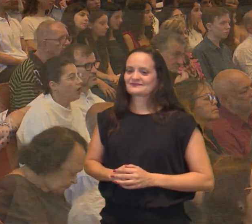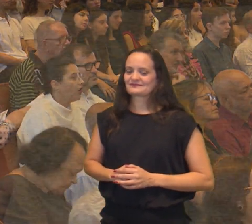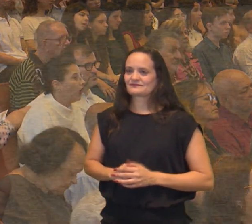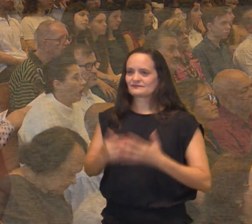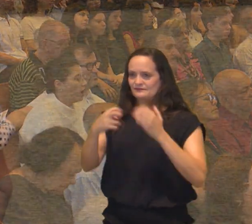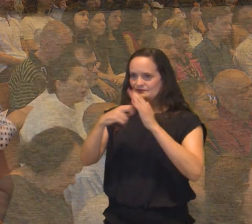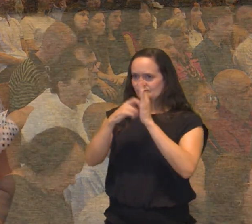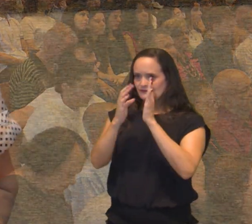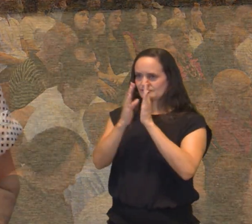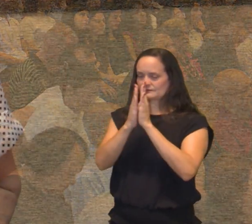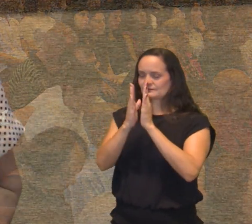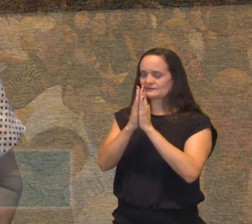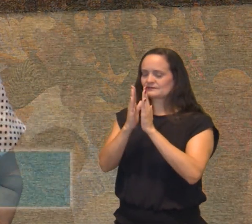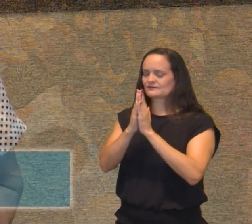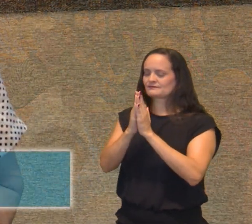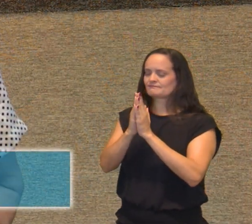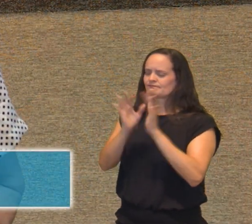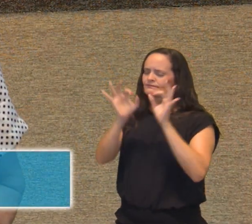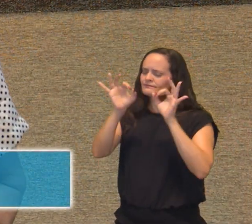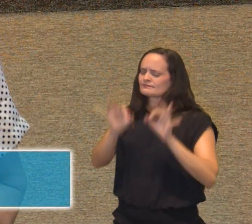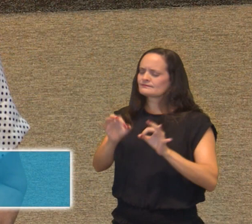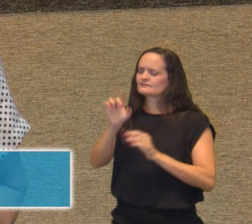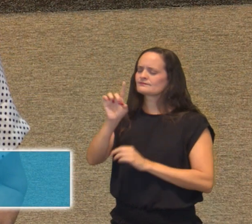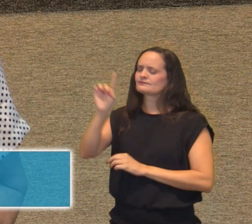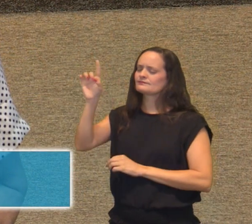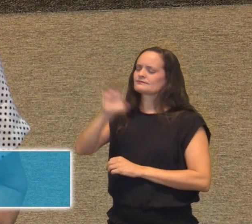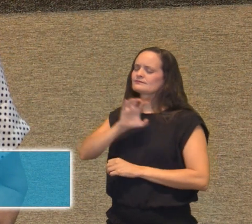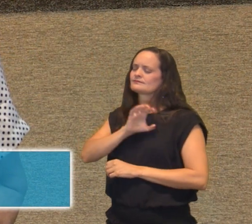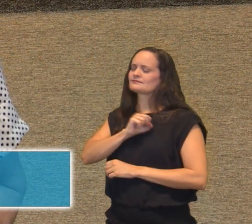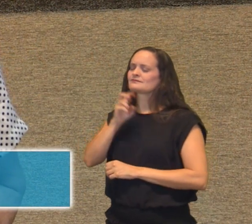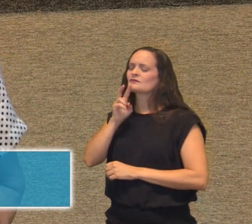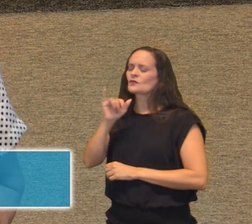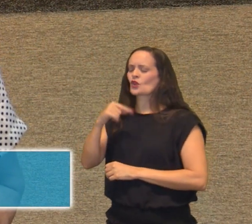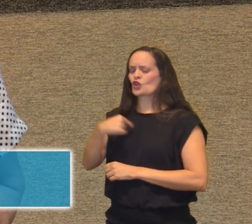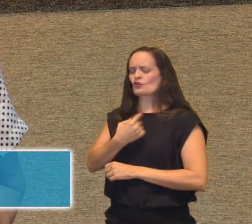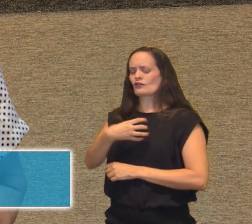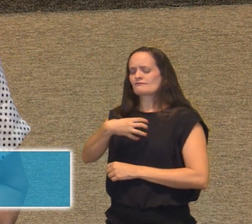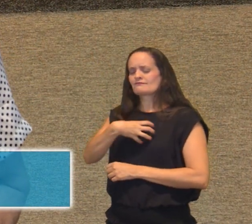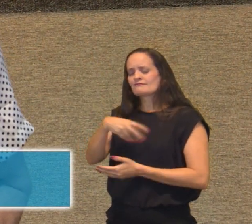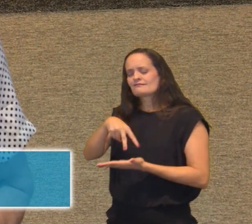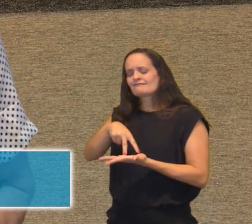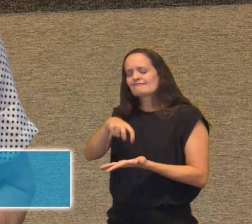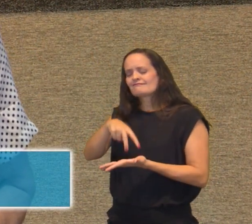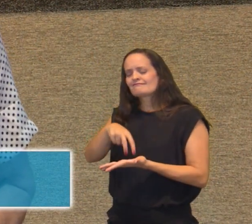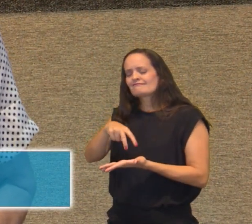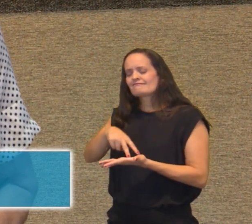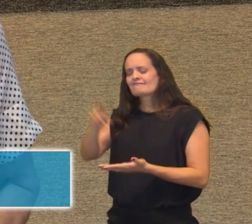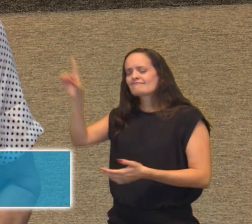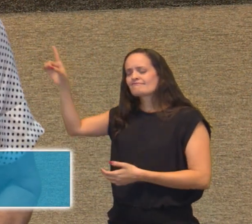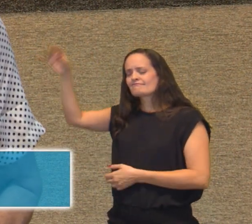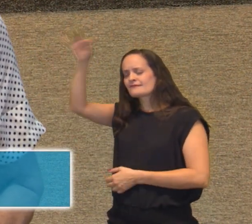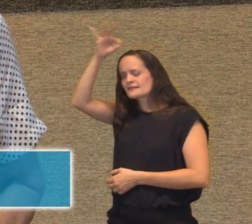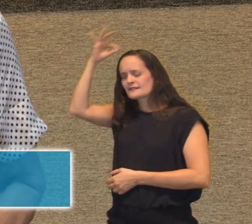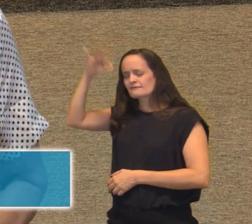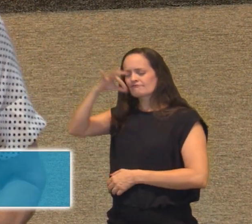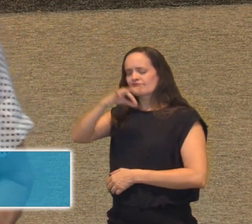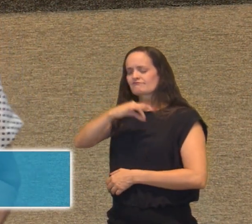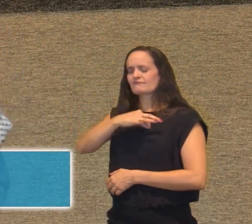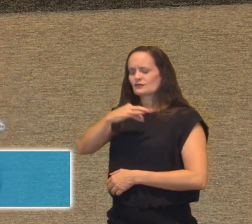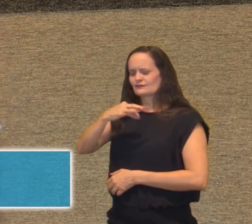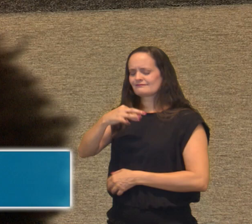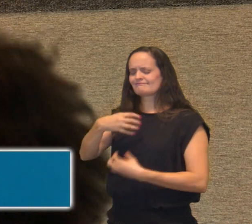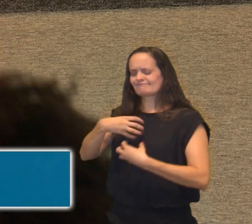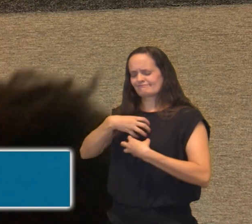Santo Deus, amoroso Pai, nos alegramos, ó Deus, na Tua presença, Pai amado. Nós